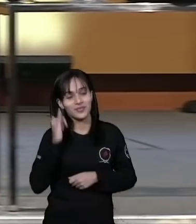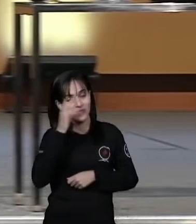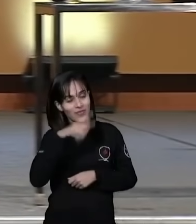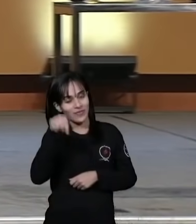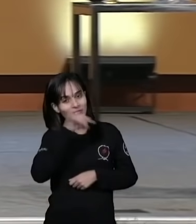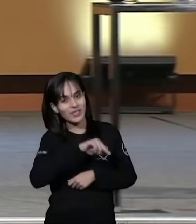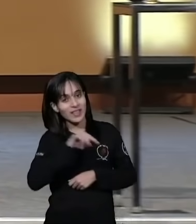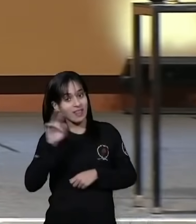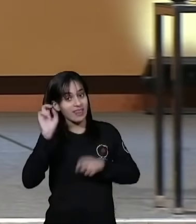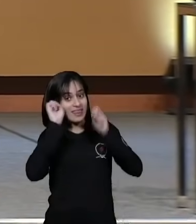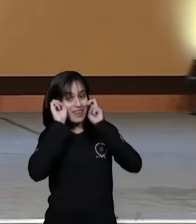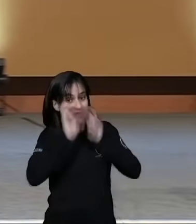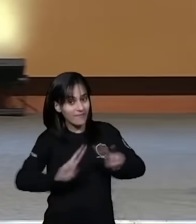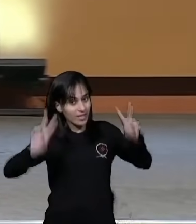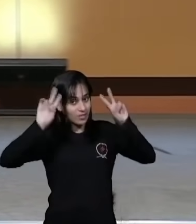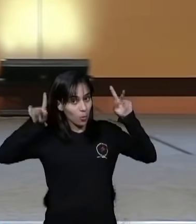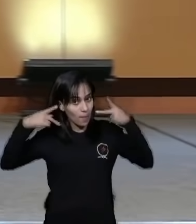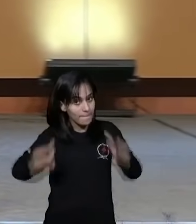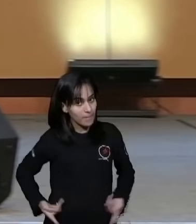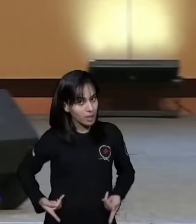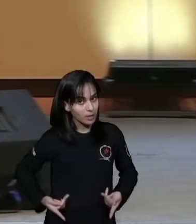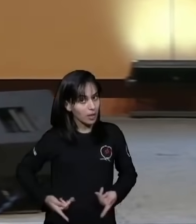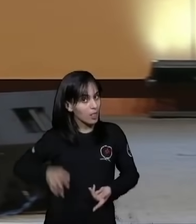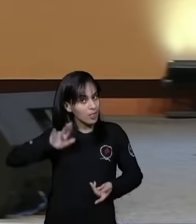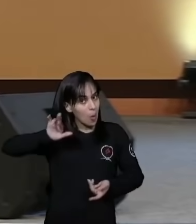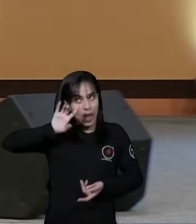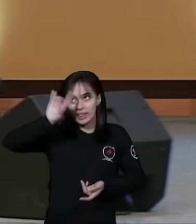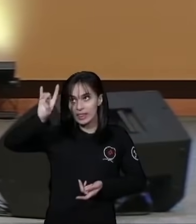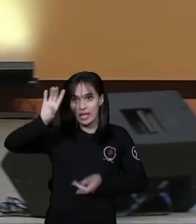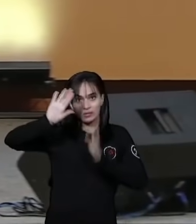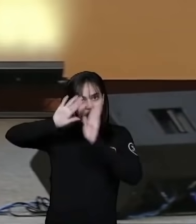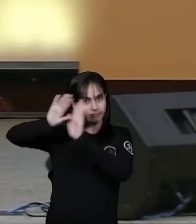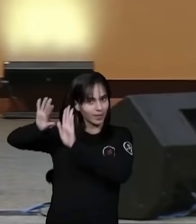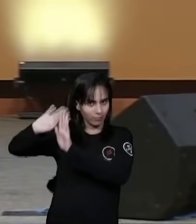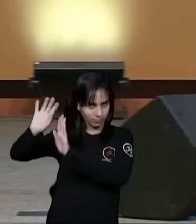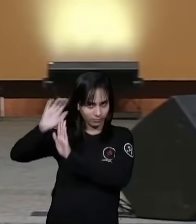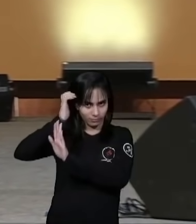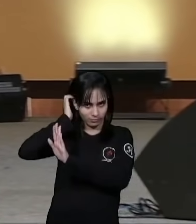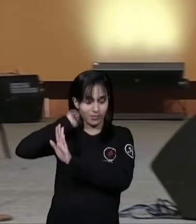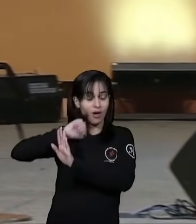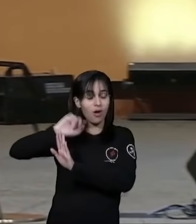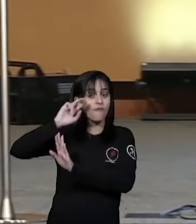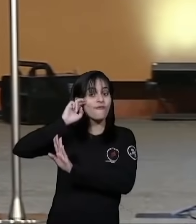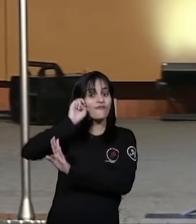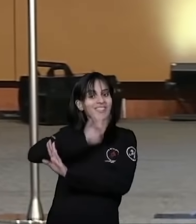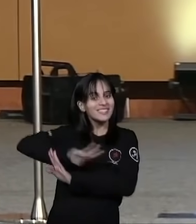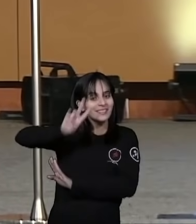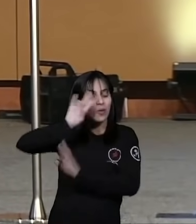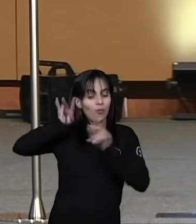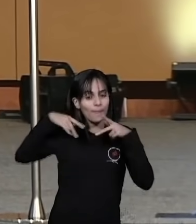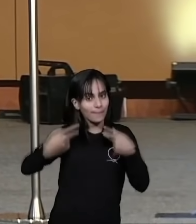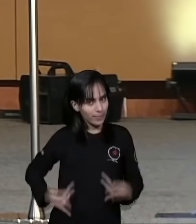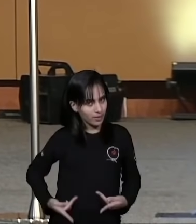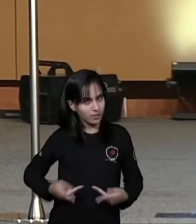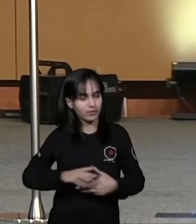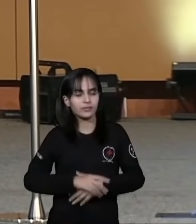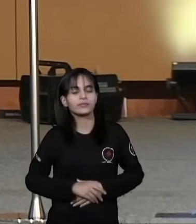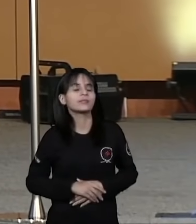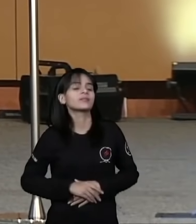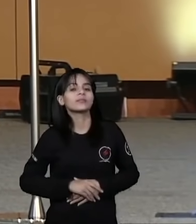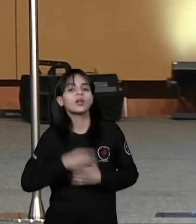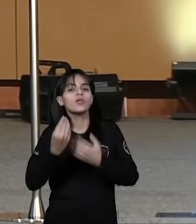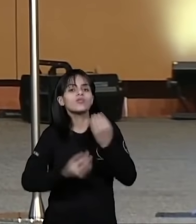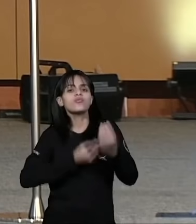Ótica humana preste atenção não tô falando na Ótica do Divino na Ótica humana